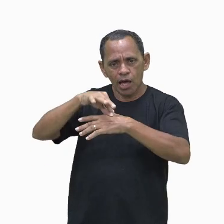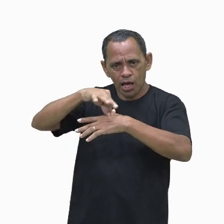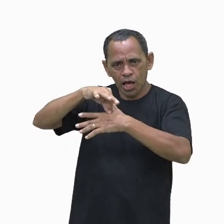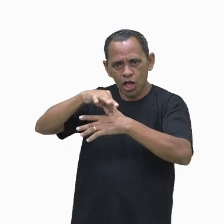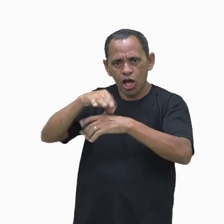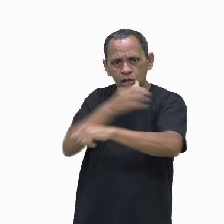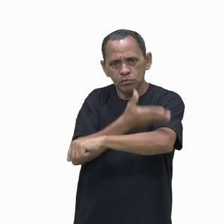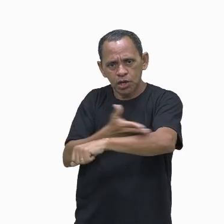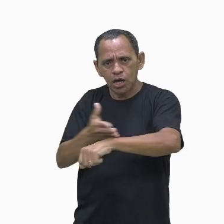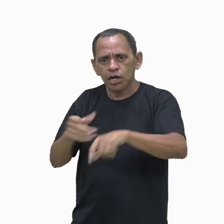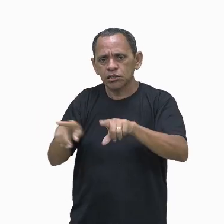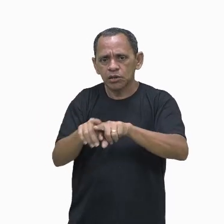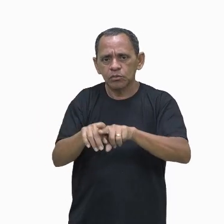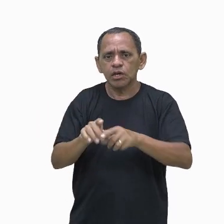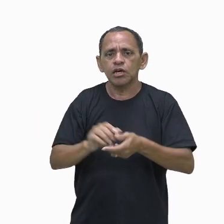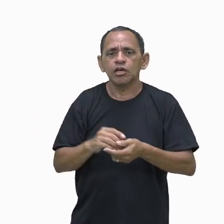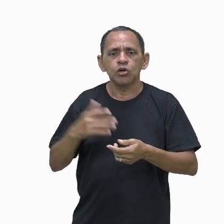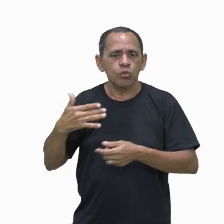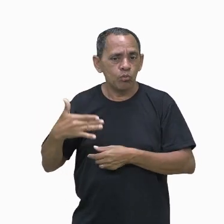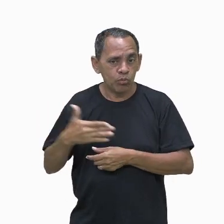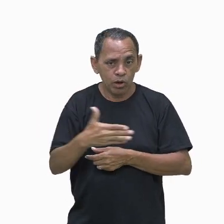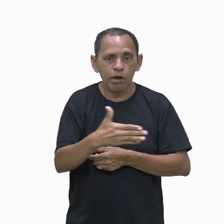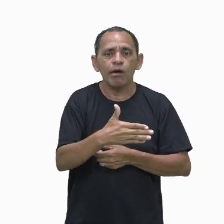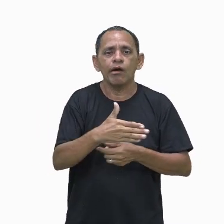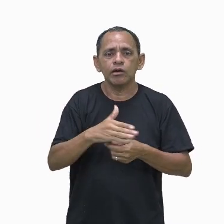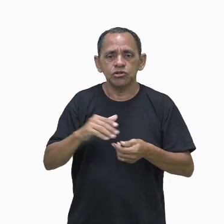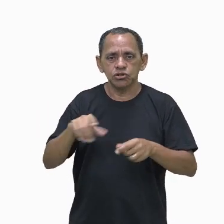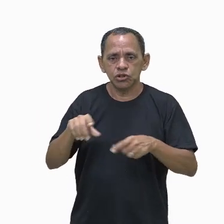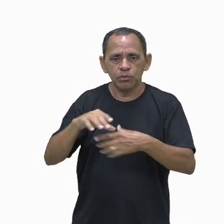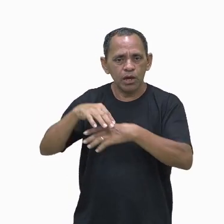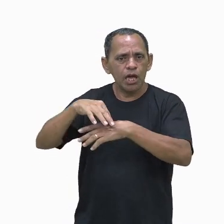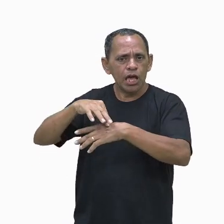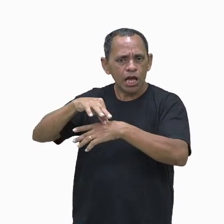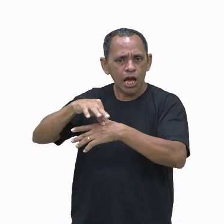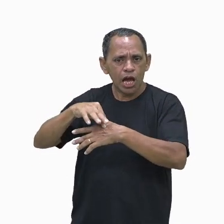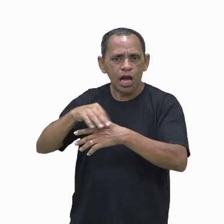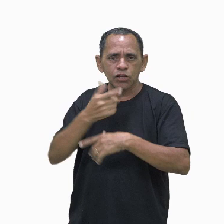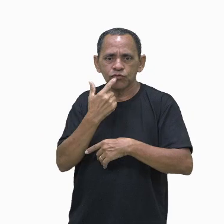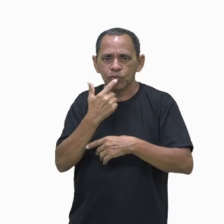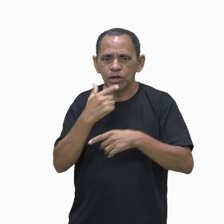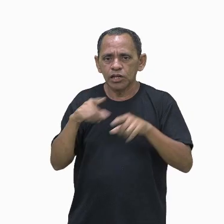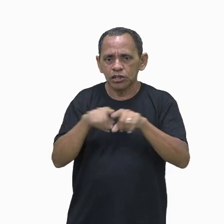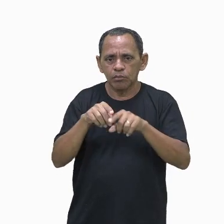a carne do peixe, a carne vermelha, grãos